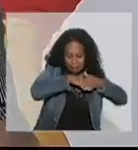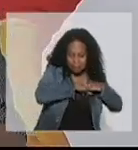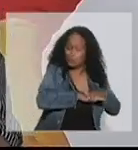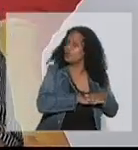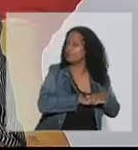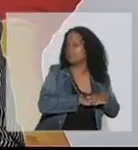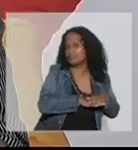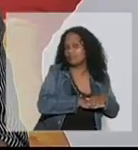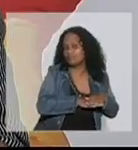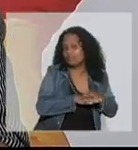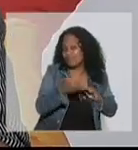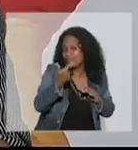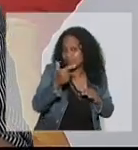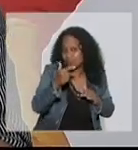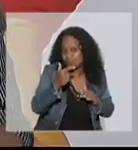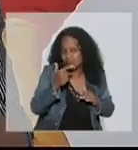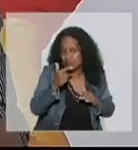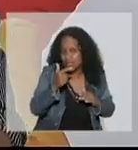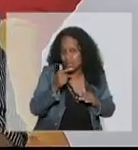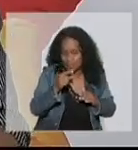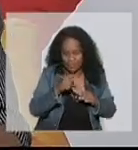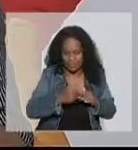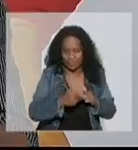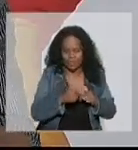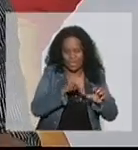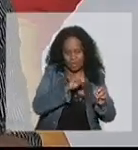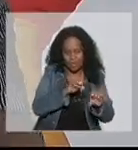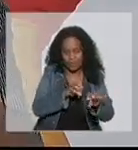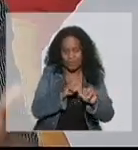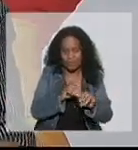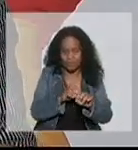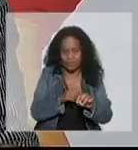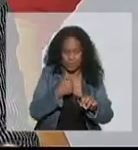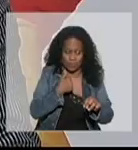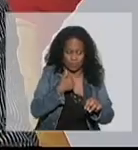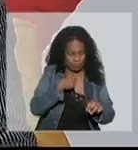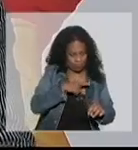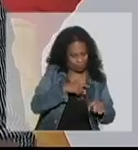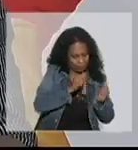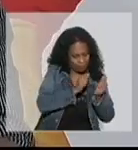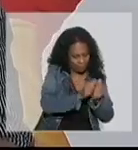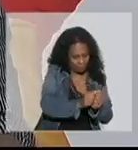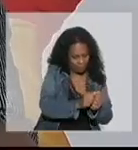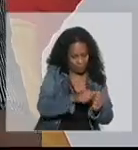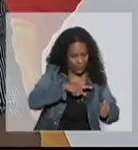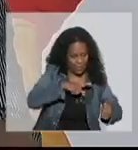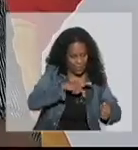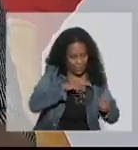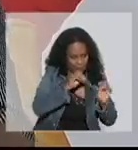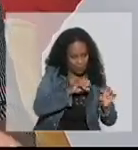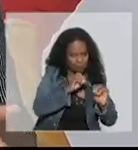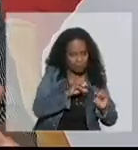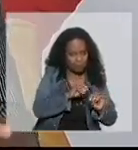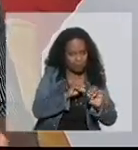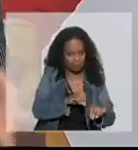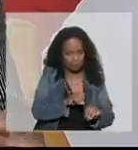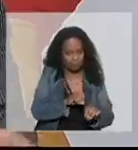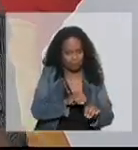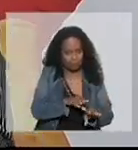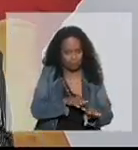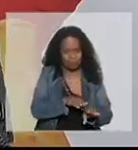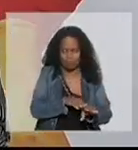está represado na antropologia. Ainda não teve uma ponte. A ideia agora, junto com o orientador José Bessa, é criar essa ponte